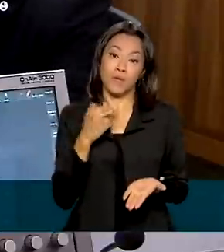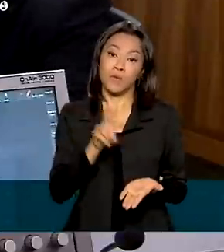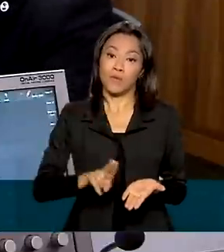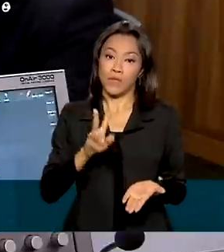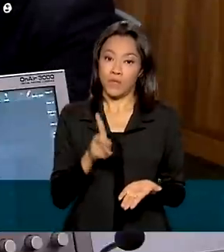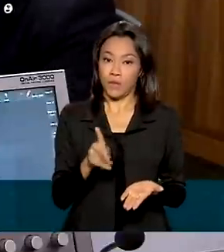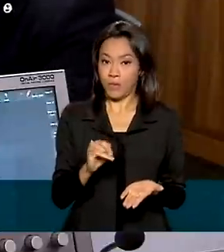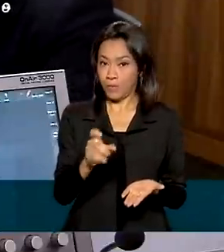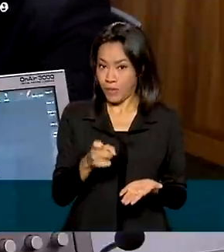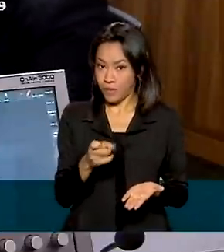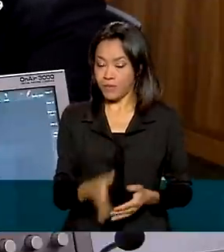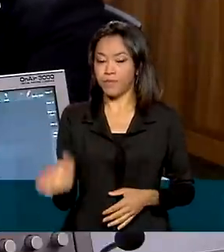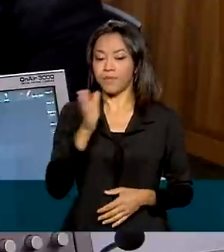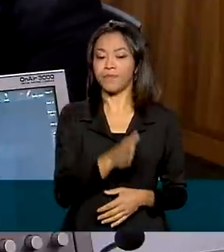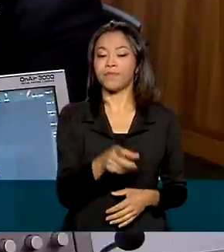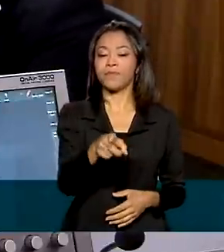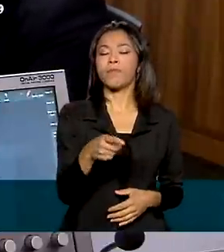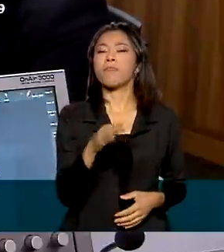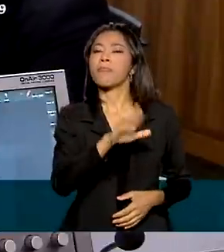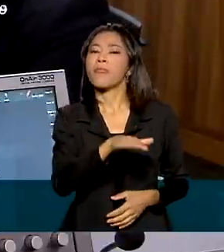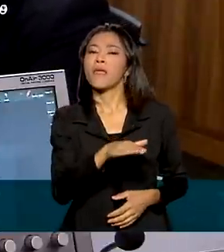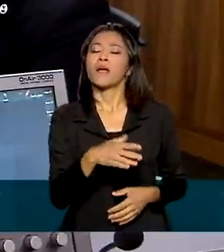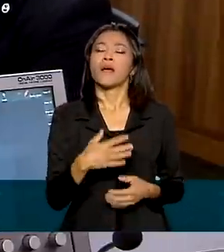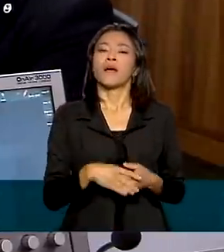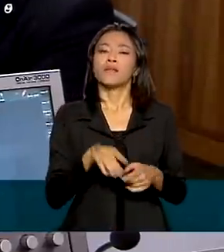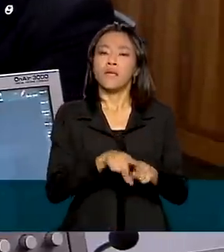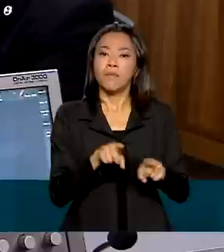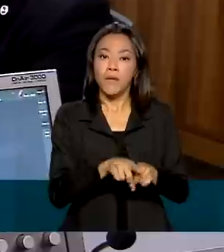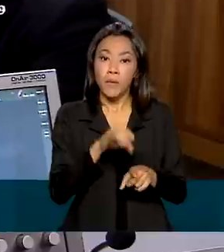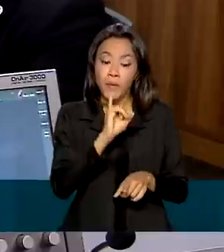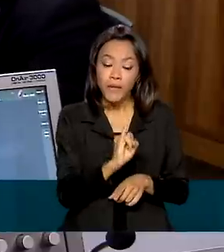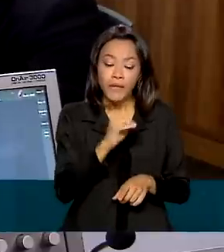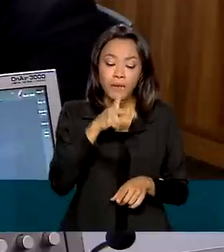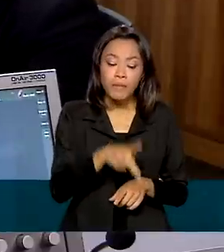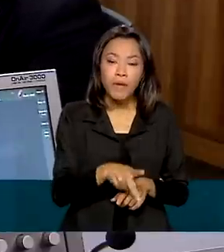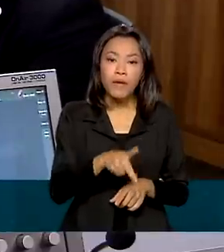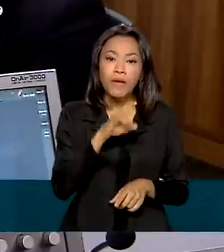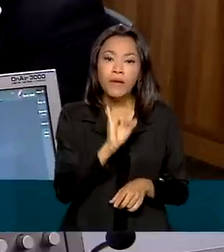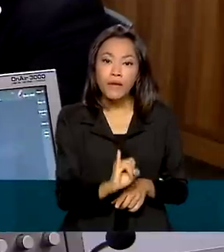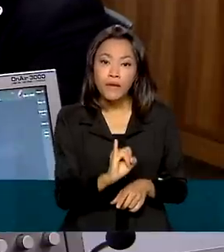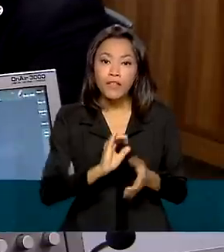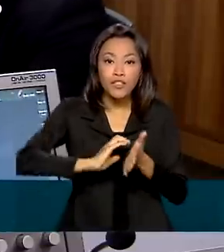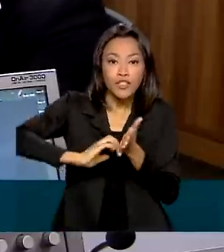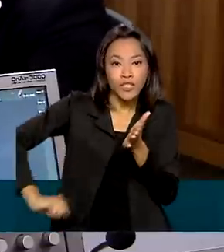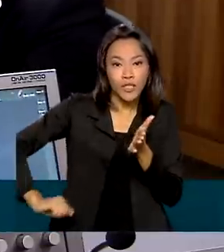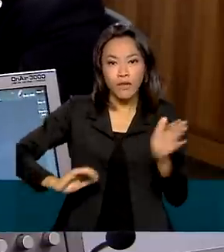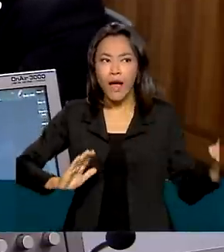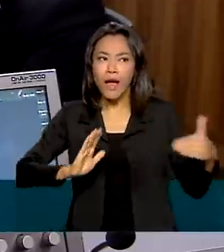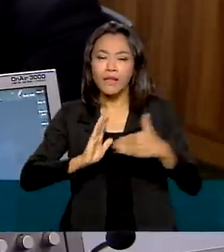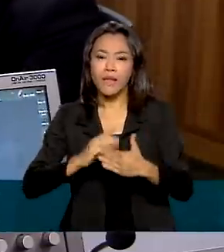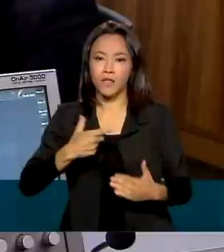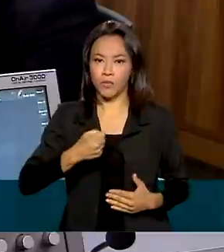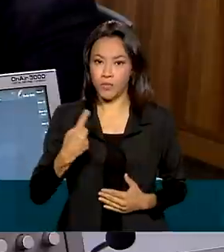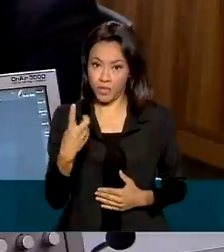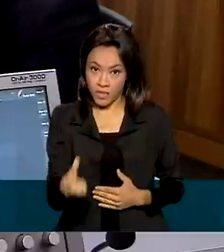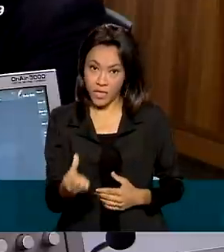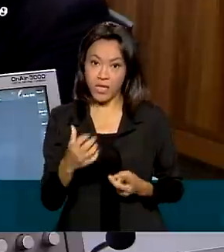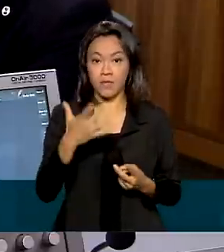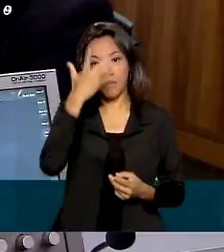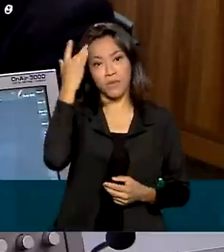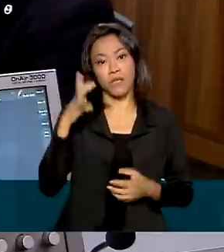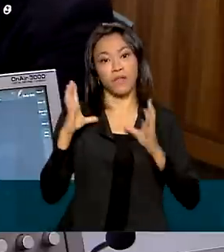recentemente ampliou a isenção do IPI para compra de carros novos até 2026 pessoas com